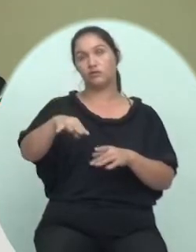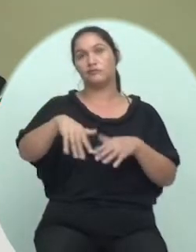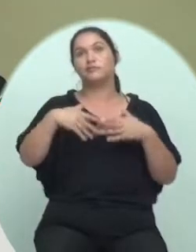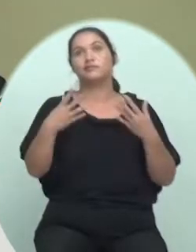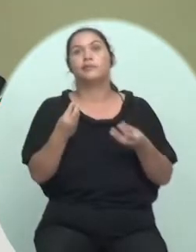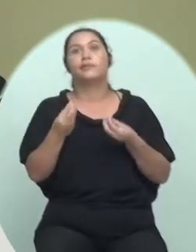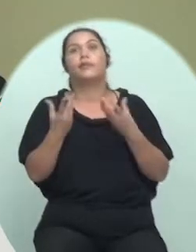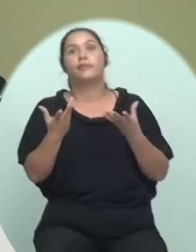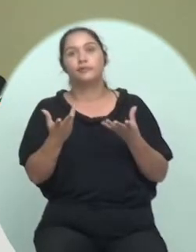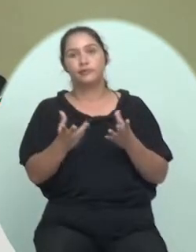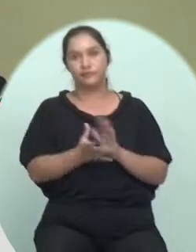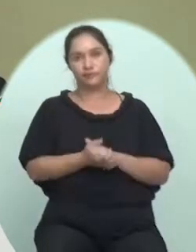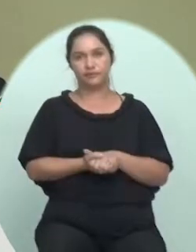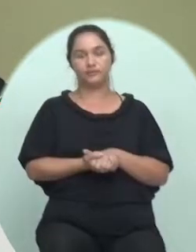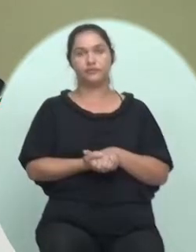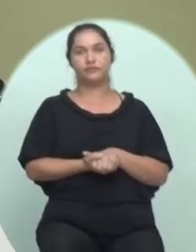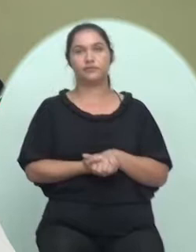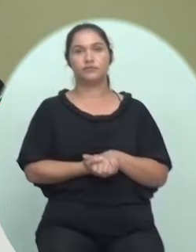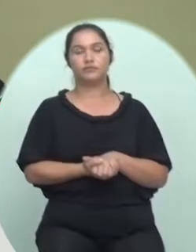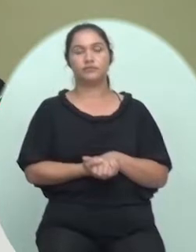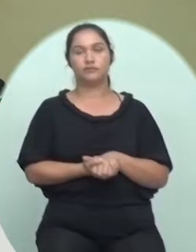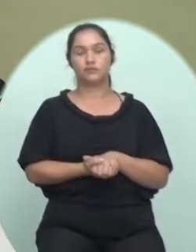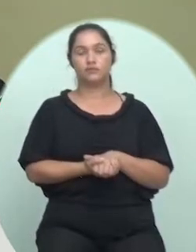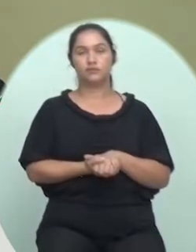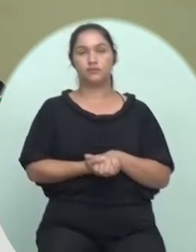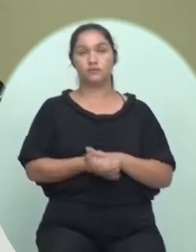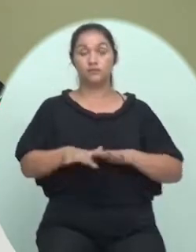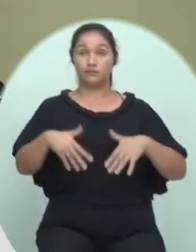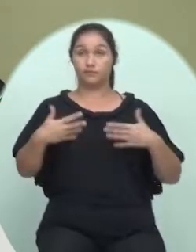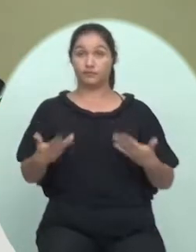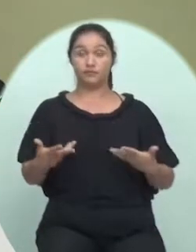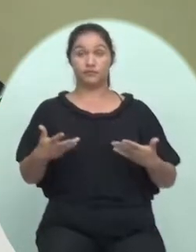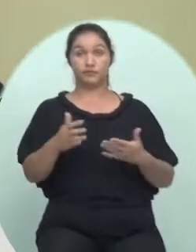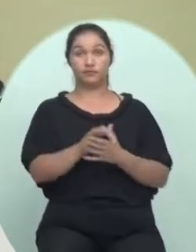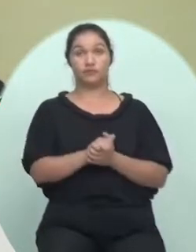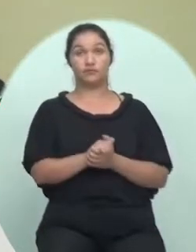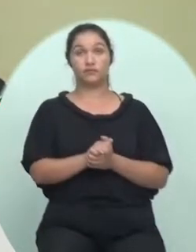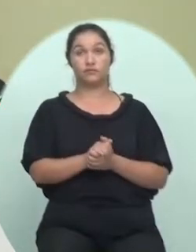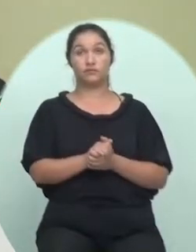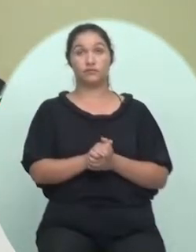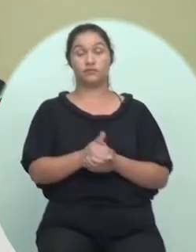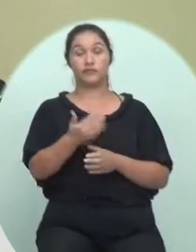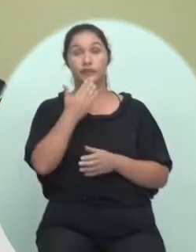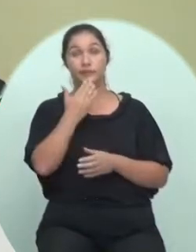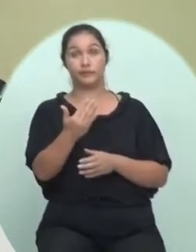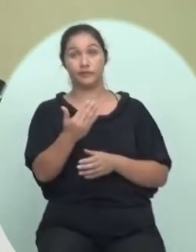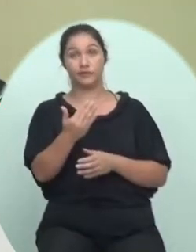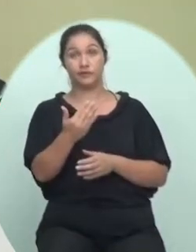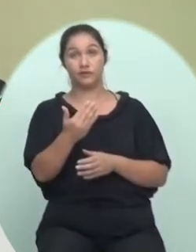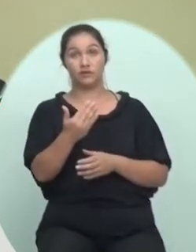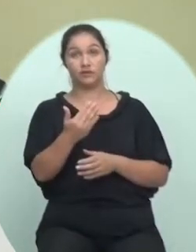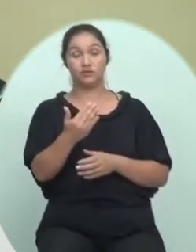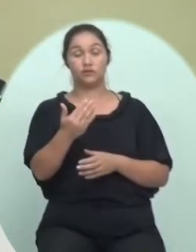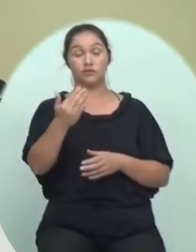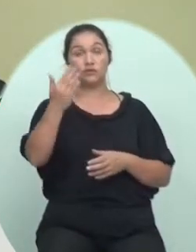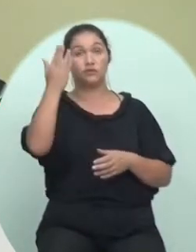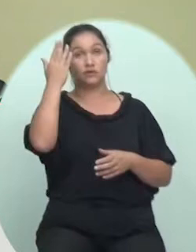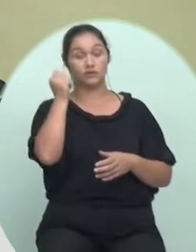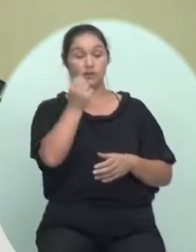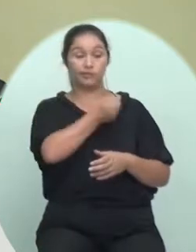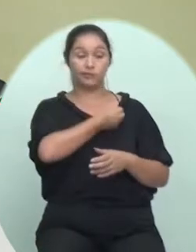pronta para escoamento de água, né? Então, que se faça um levantamento dessas ruas todas,